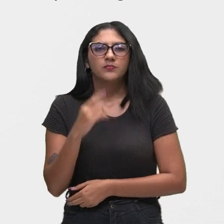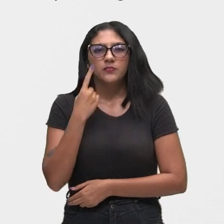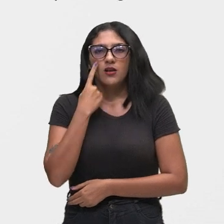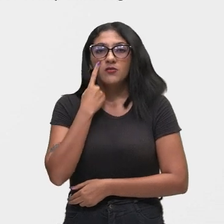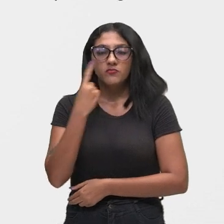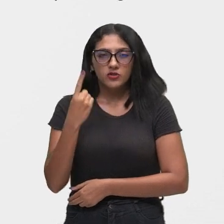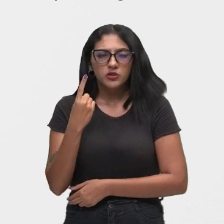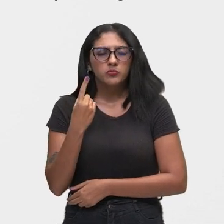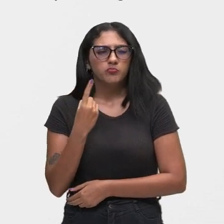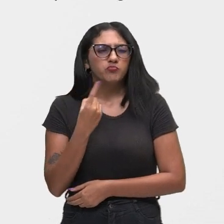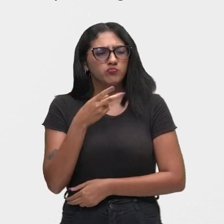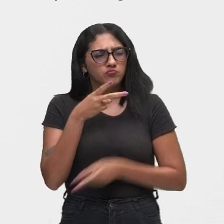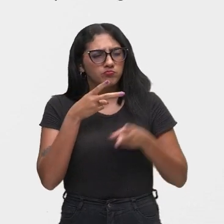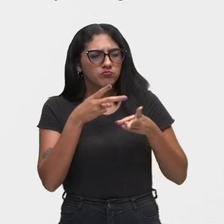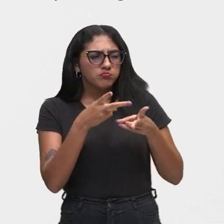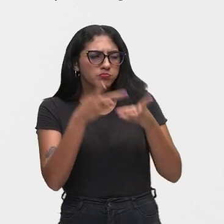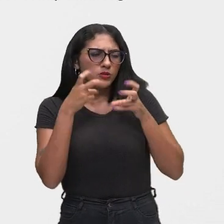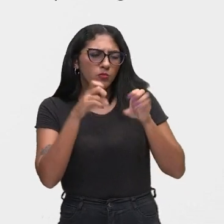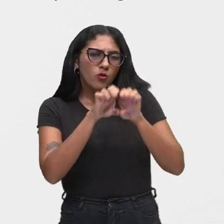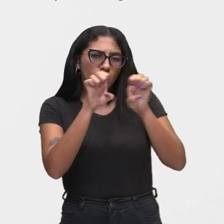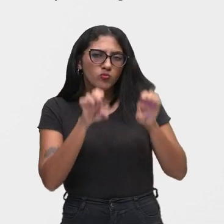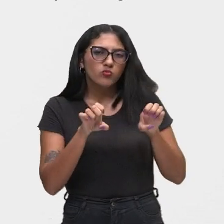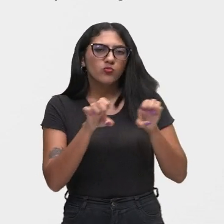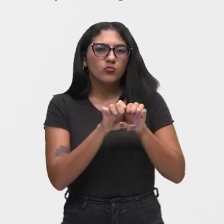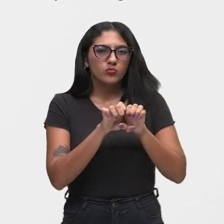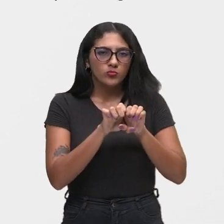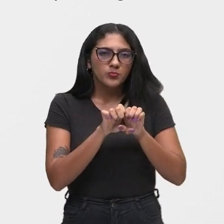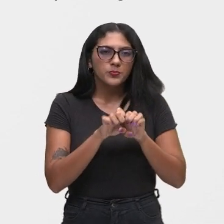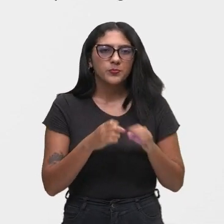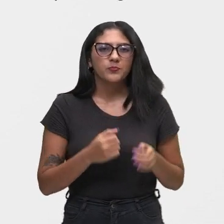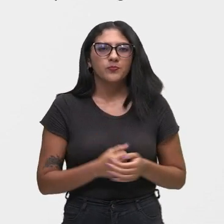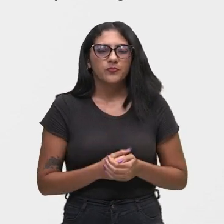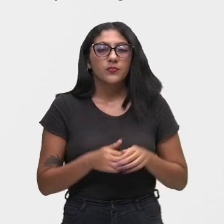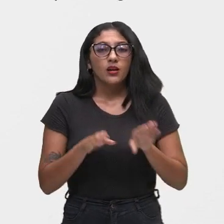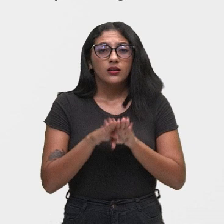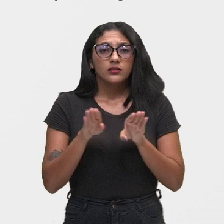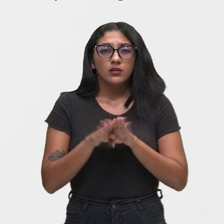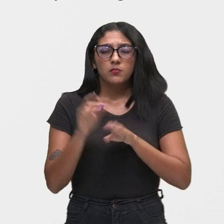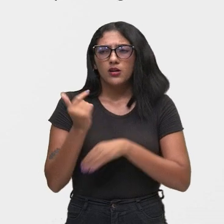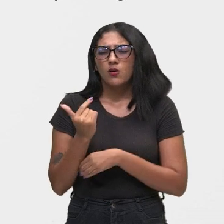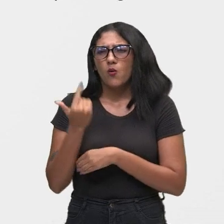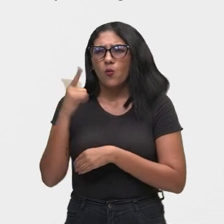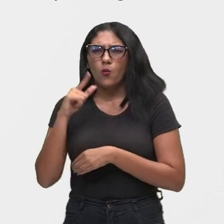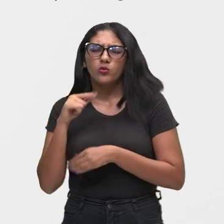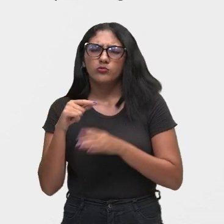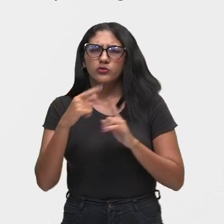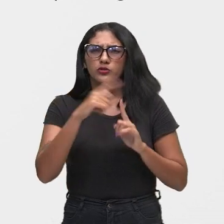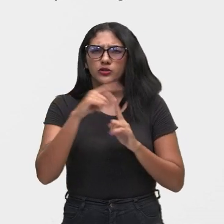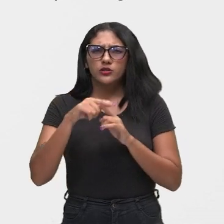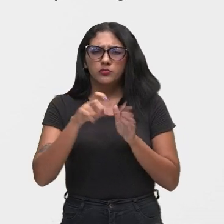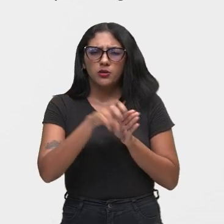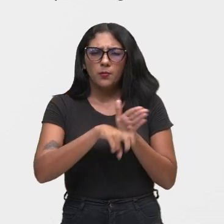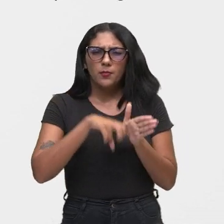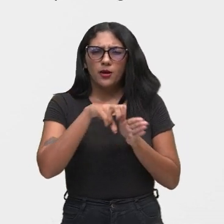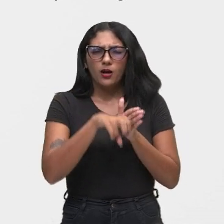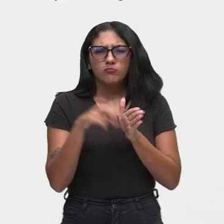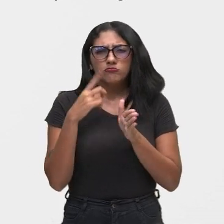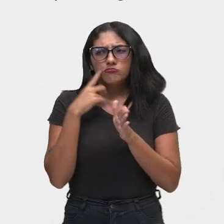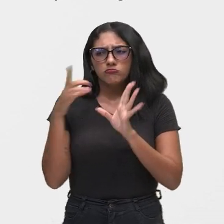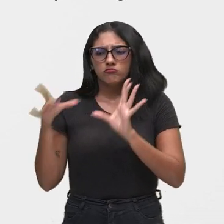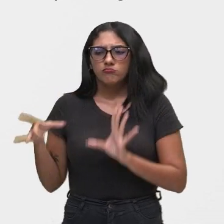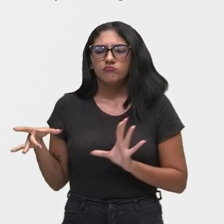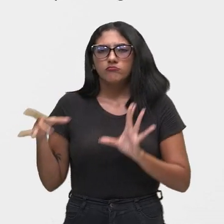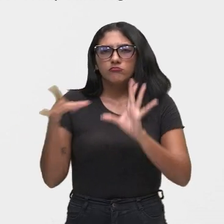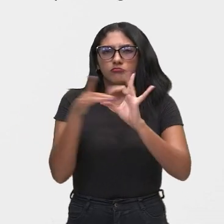Watt e as locomotivas a carvão que existiam até o momento e fez ali uma combinação entre